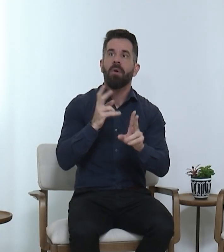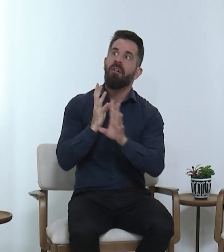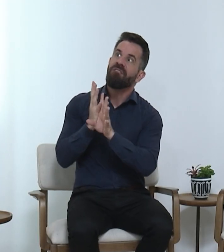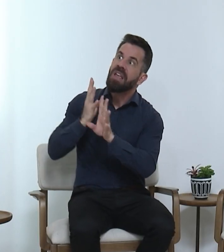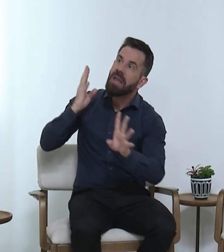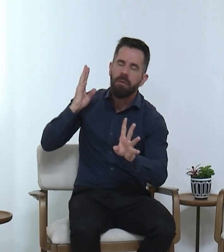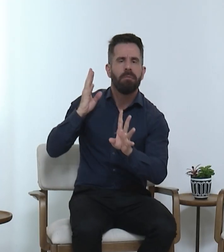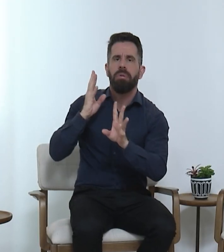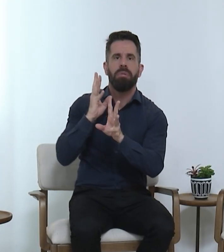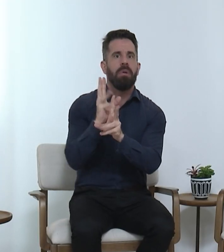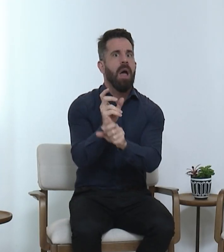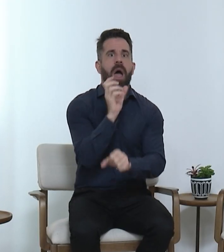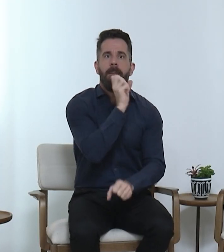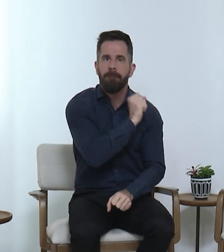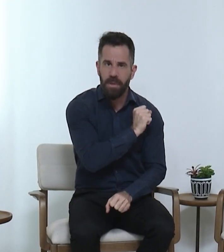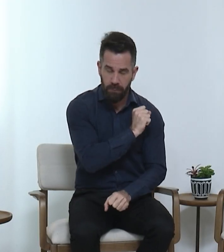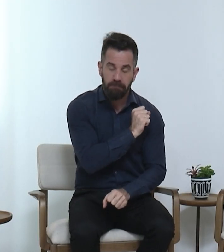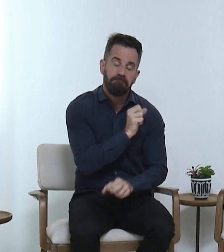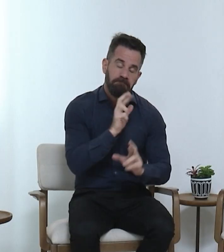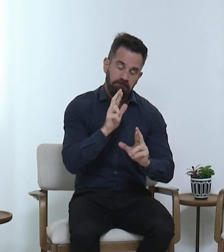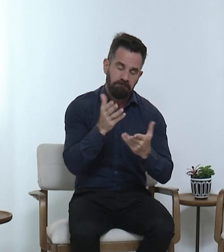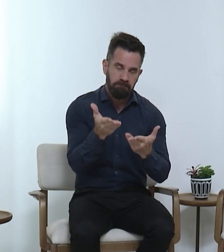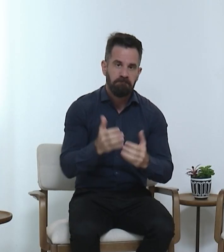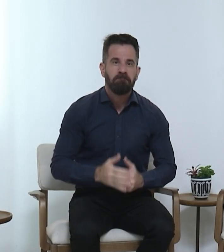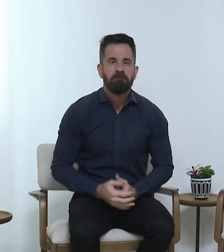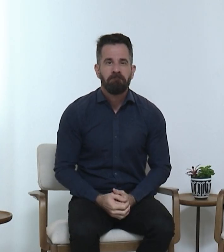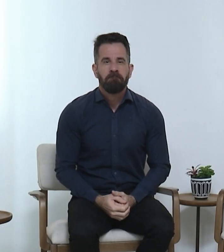espera por atendimento.